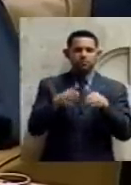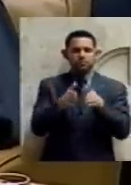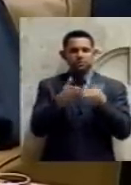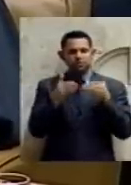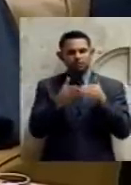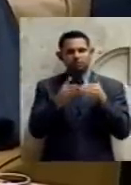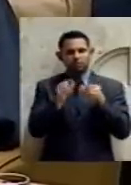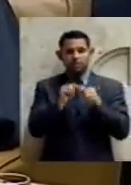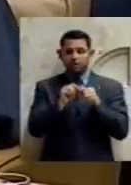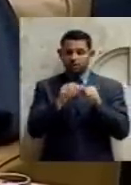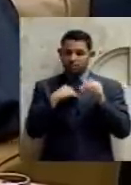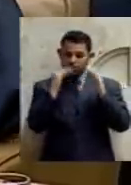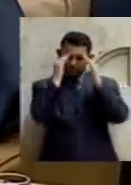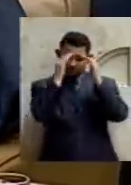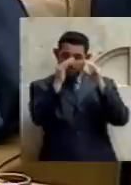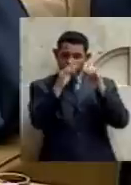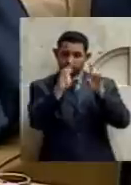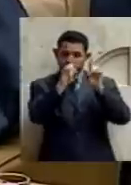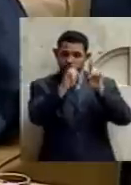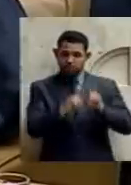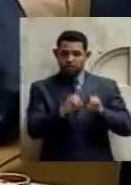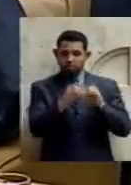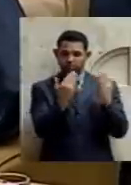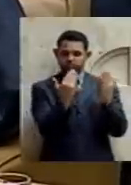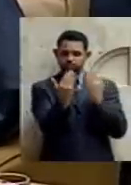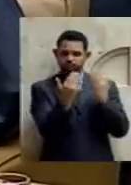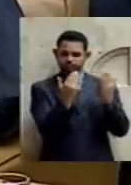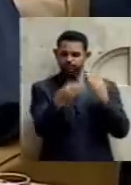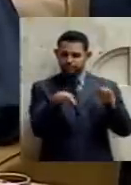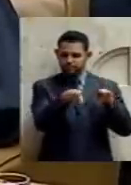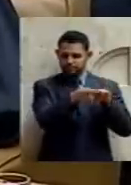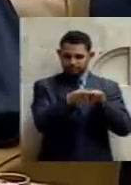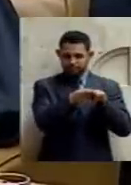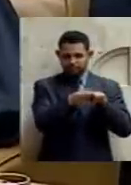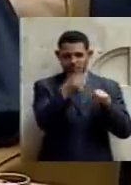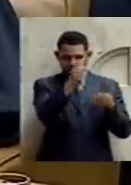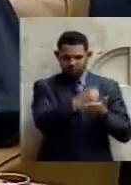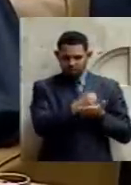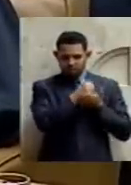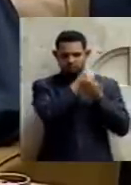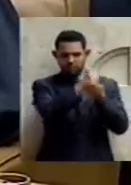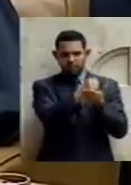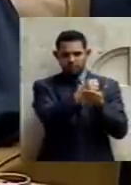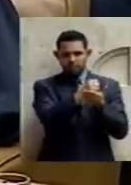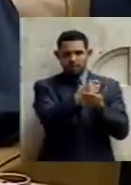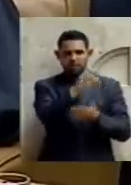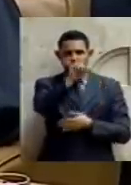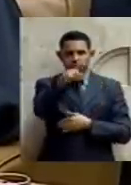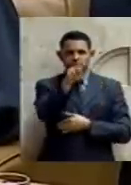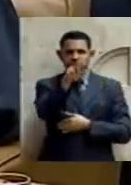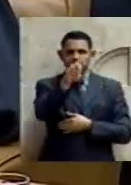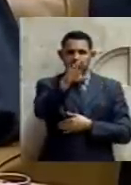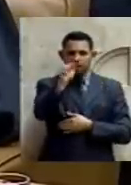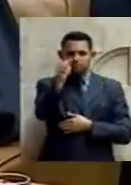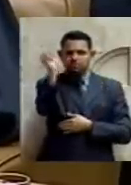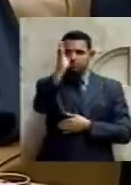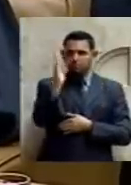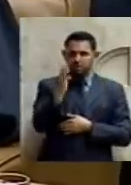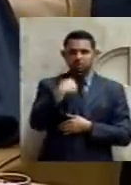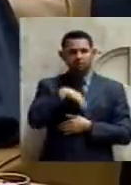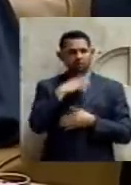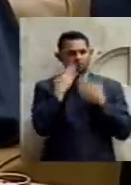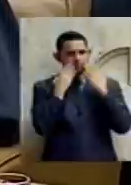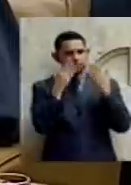a jurisprudência do direito comparado. A sua contribuição para a jurisprudência do país revela-se